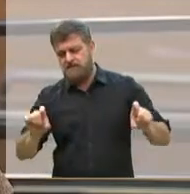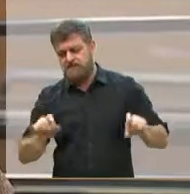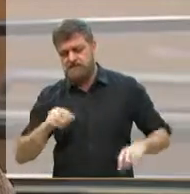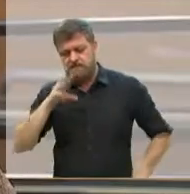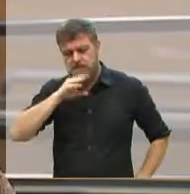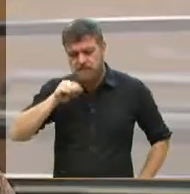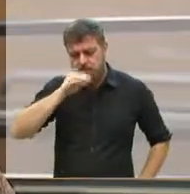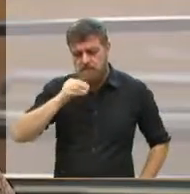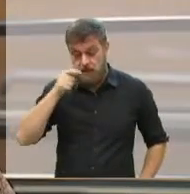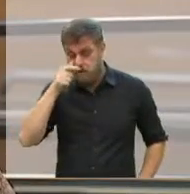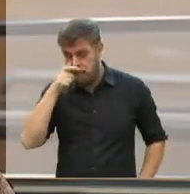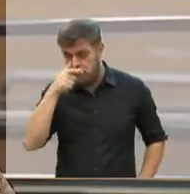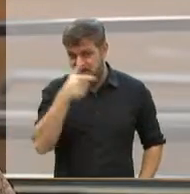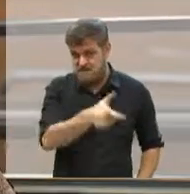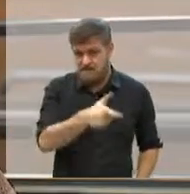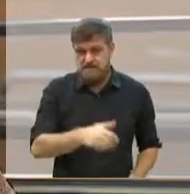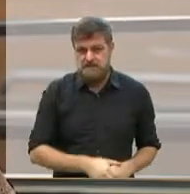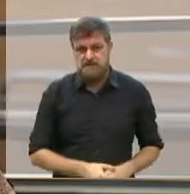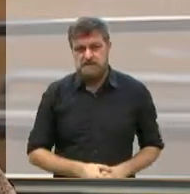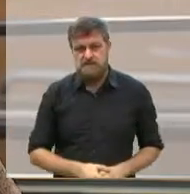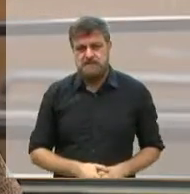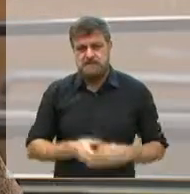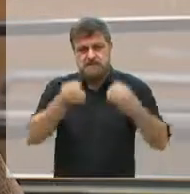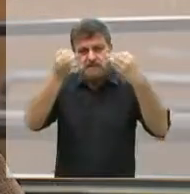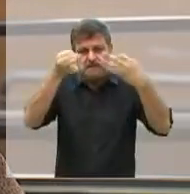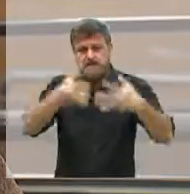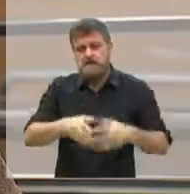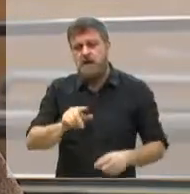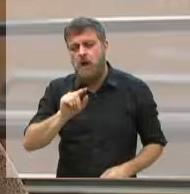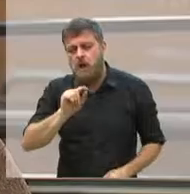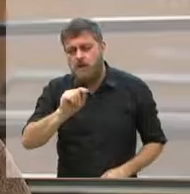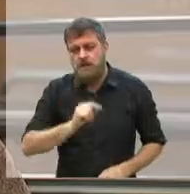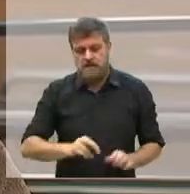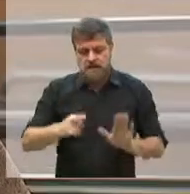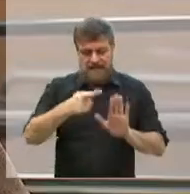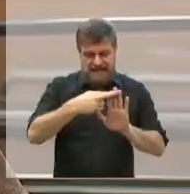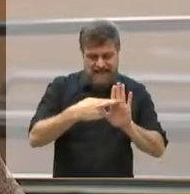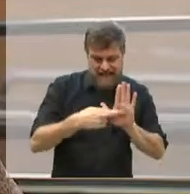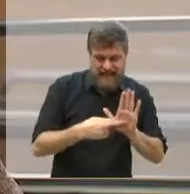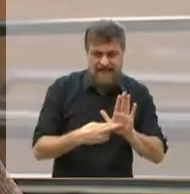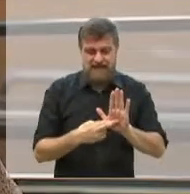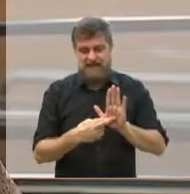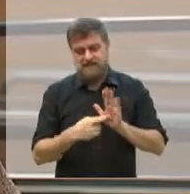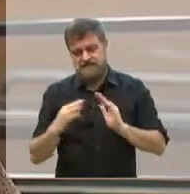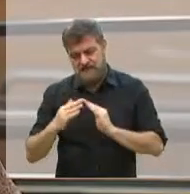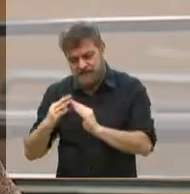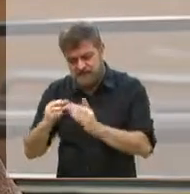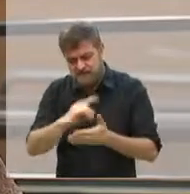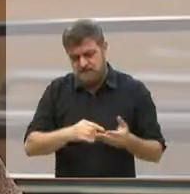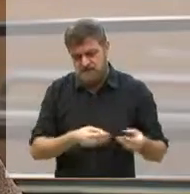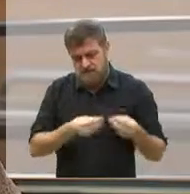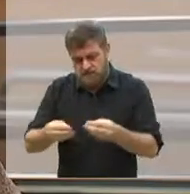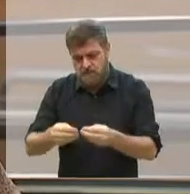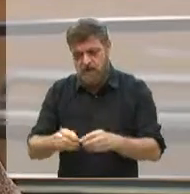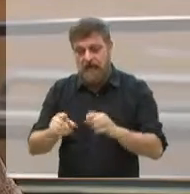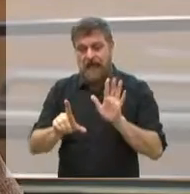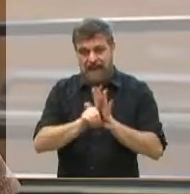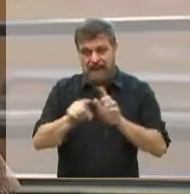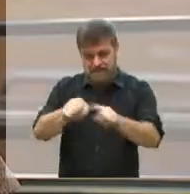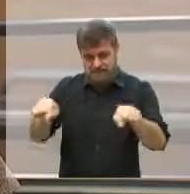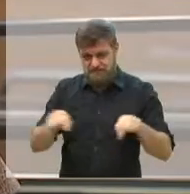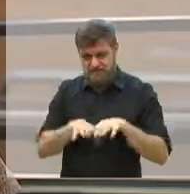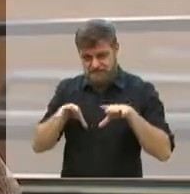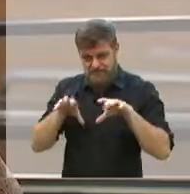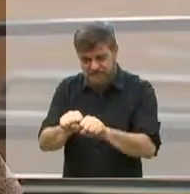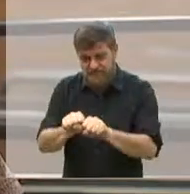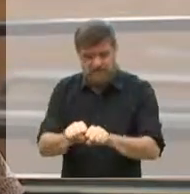achei interessante deixar aqui bem frisado que a regularização, o plano diretor, a lei aí de uso e ocupação do solo não